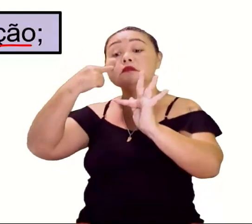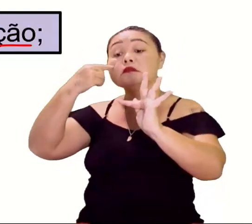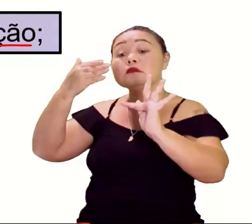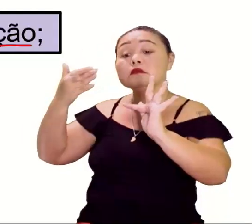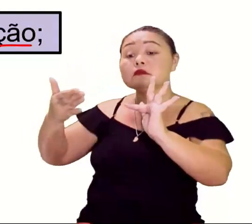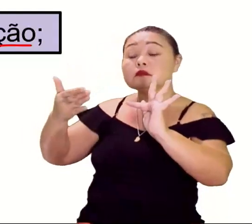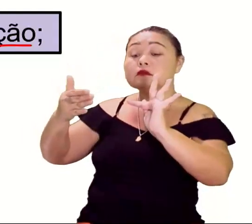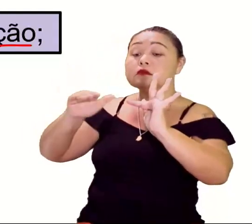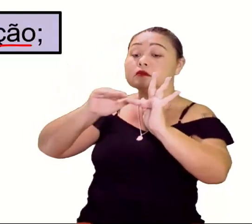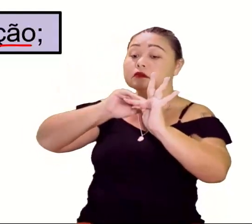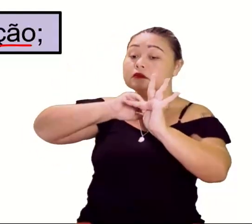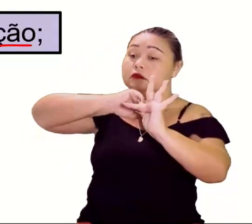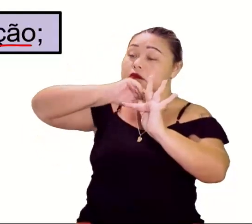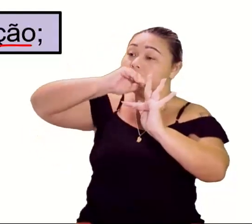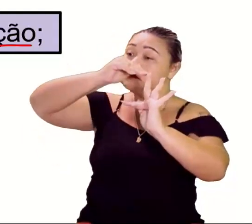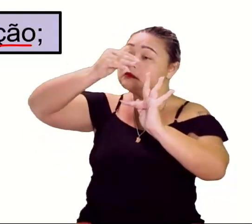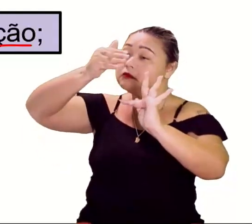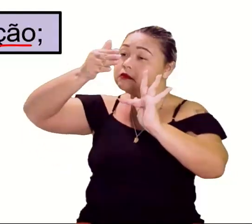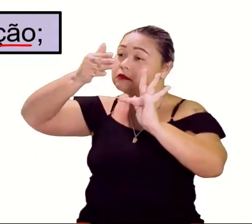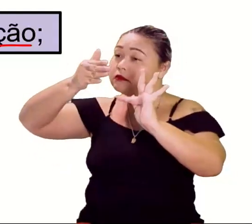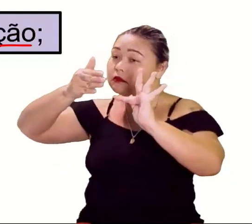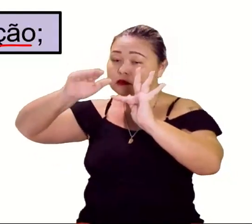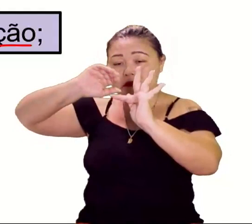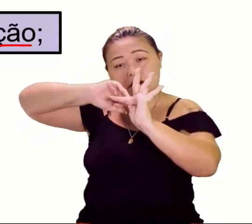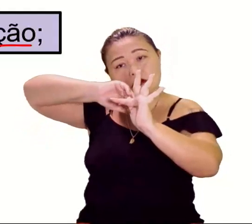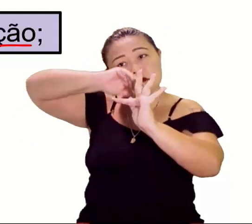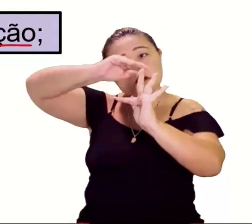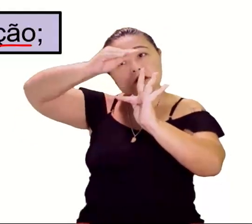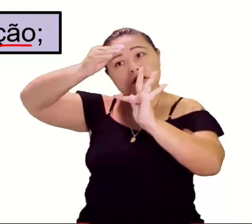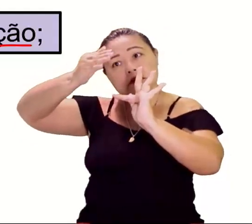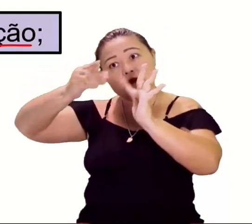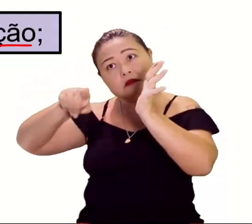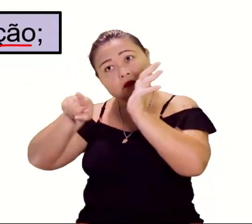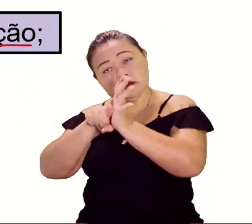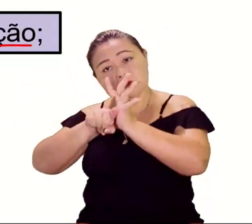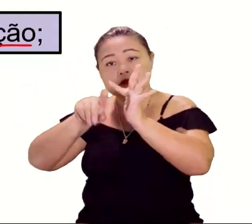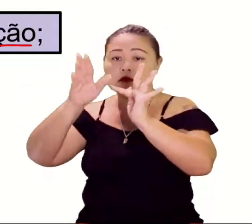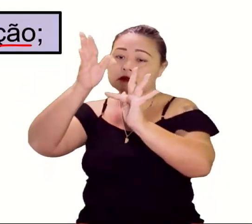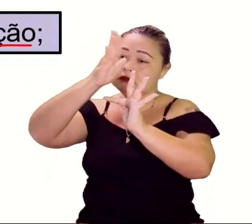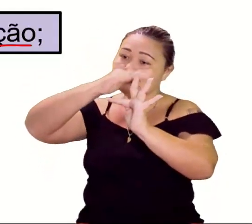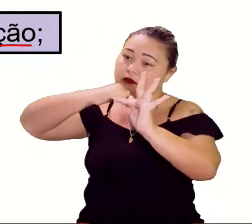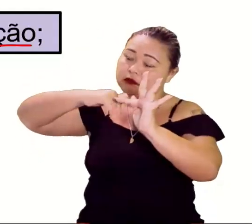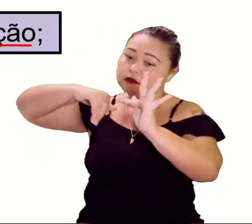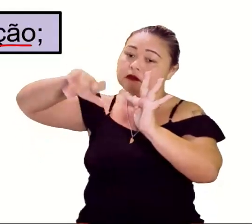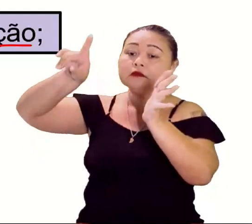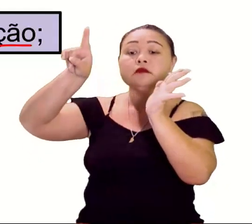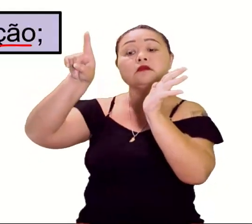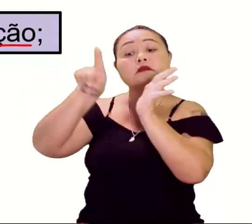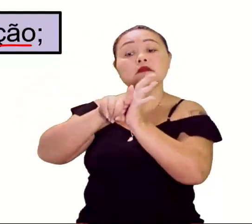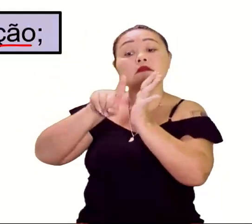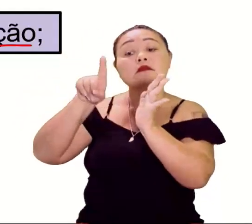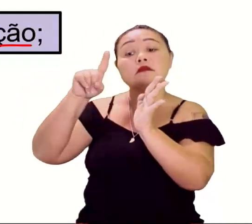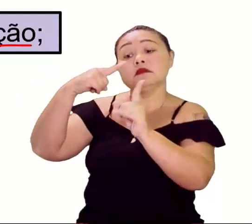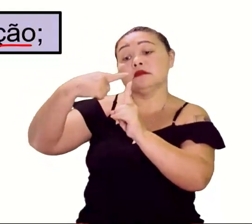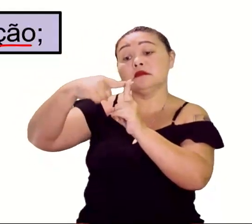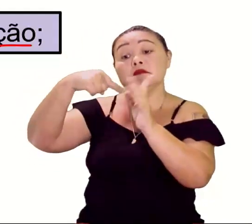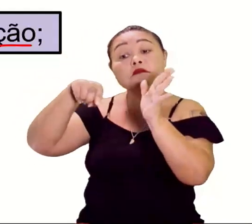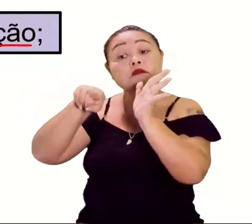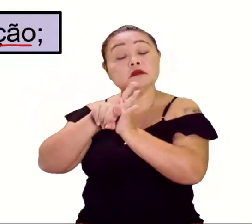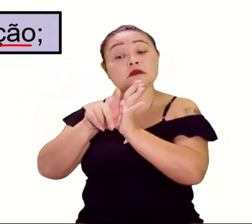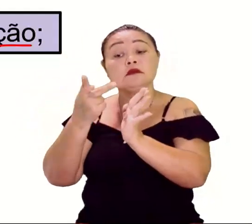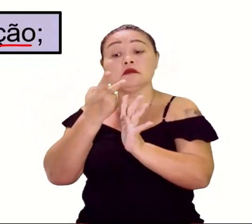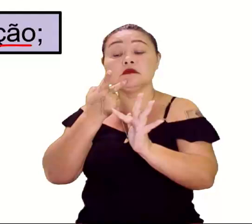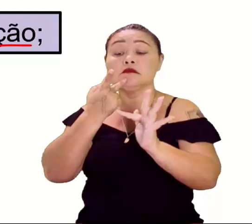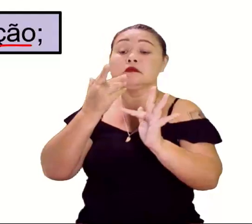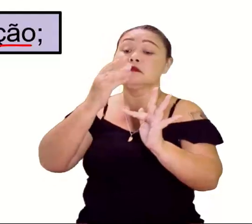a linha. Em que parte essa linha está negativa? Em que parte essa linha está positiva? Quando falamos